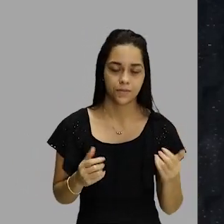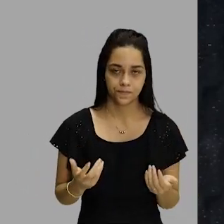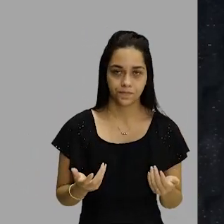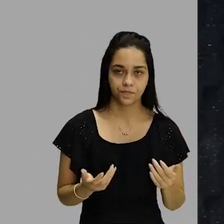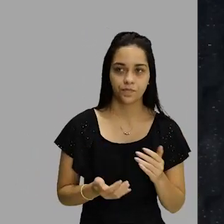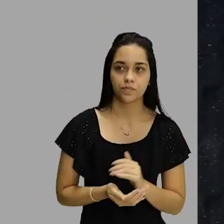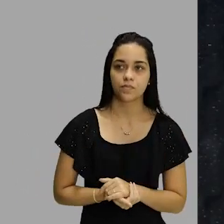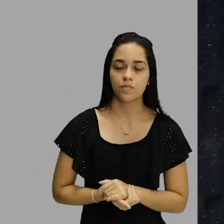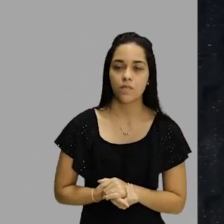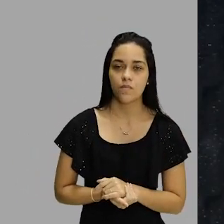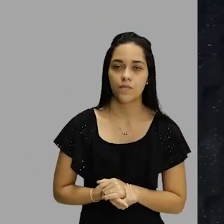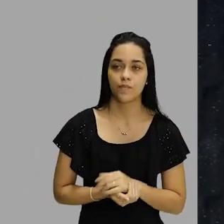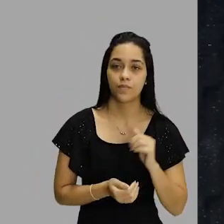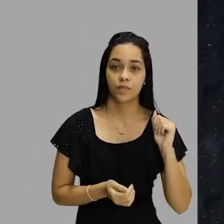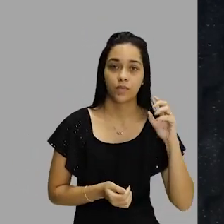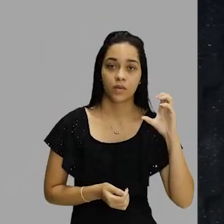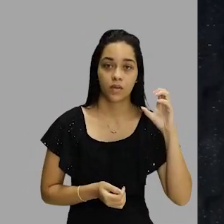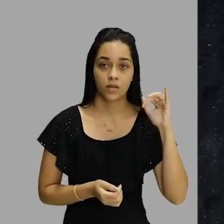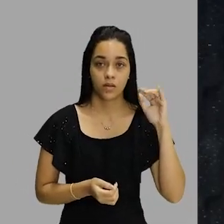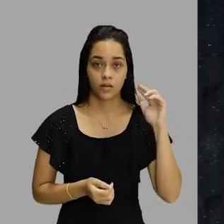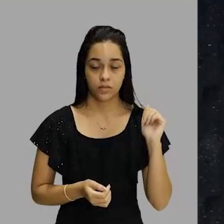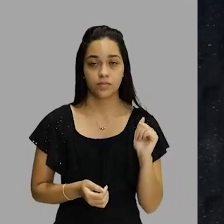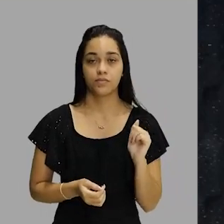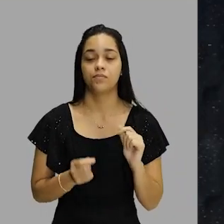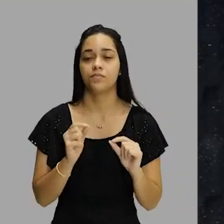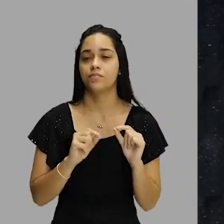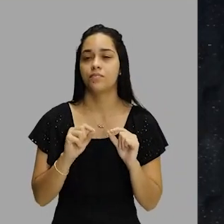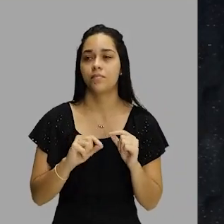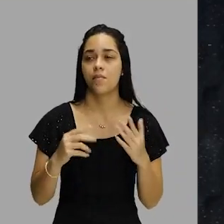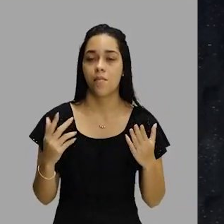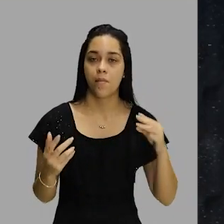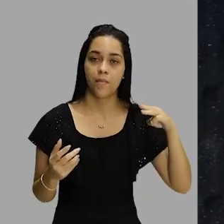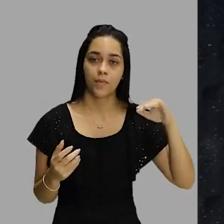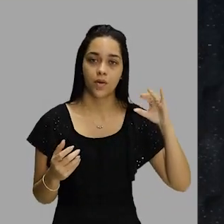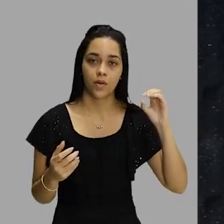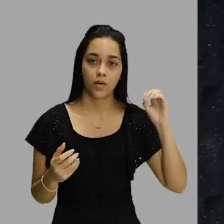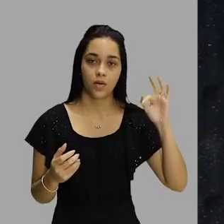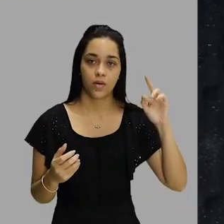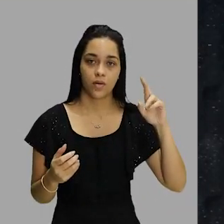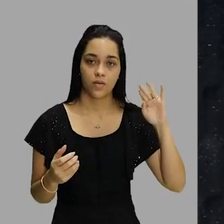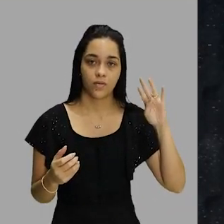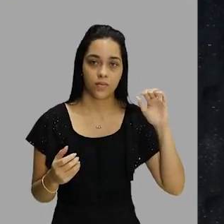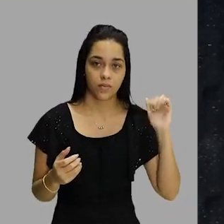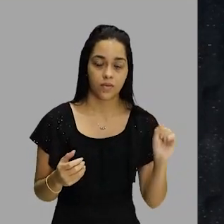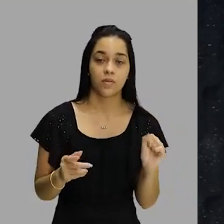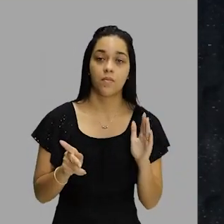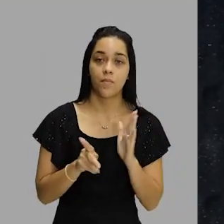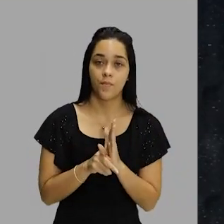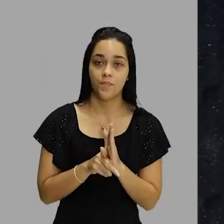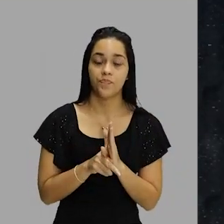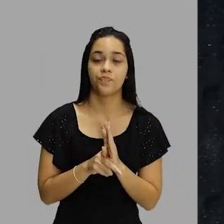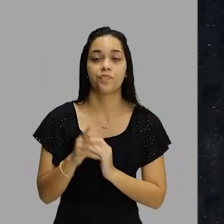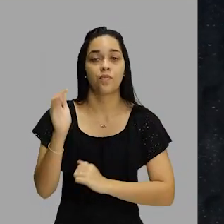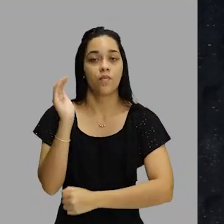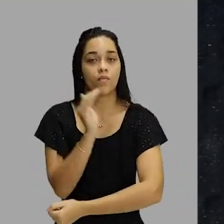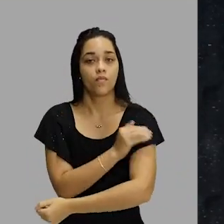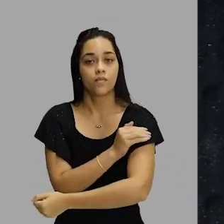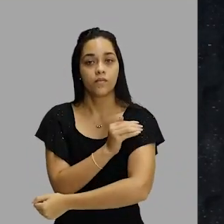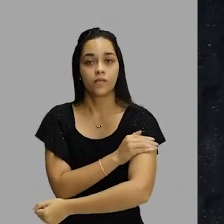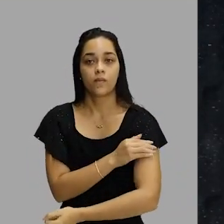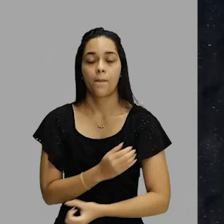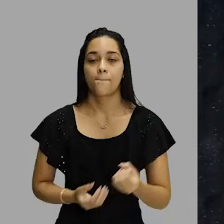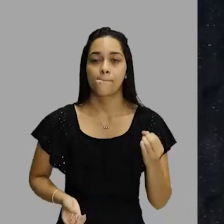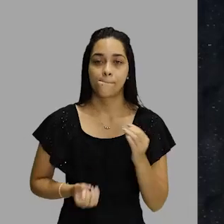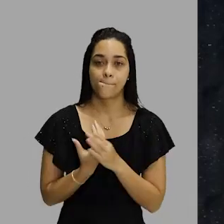Pessoal, actina e miosina são as miofibrilas, né? São as fibras musculares que